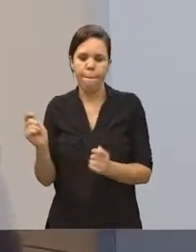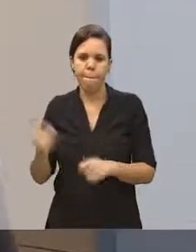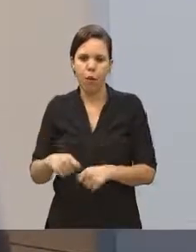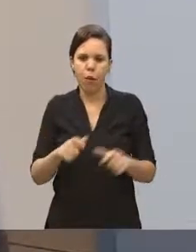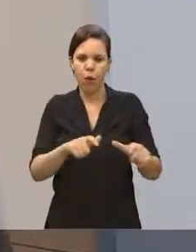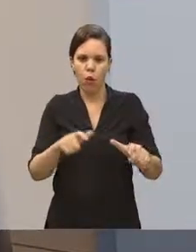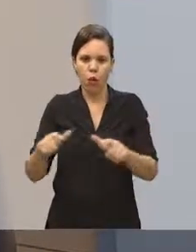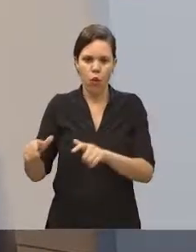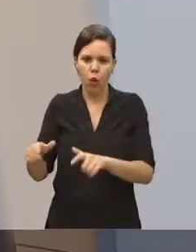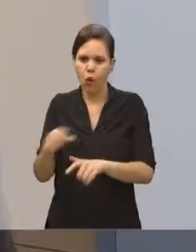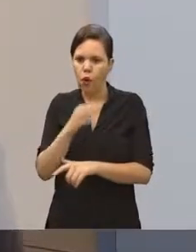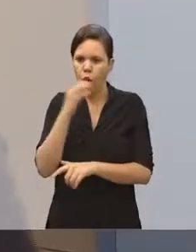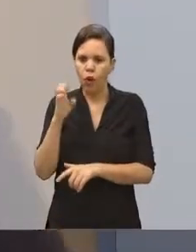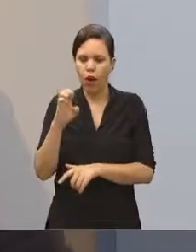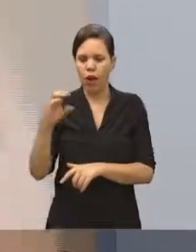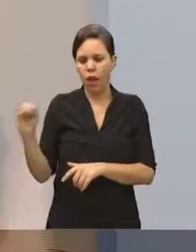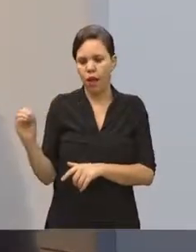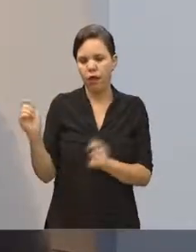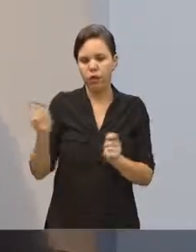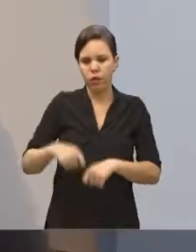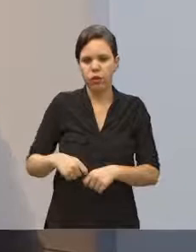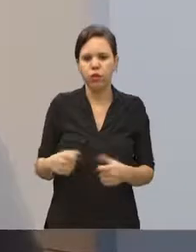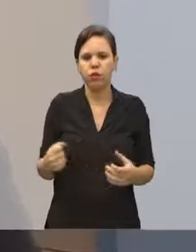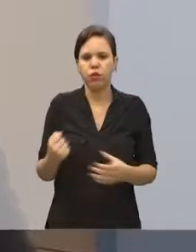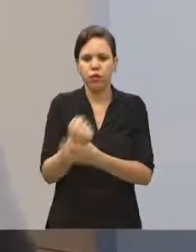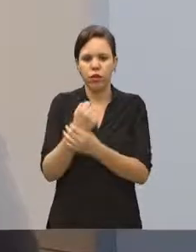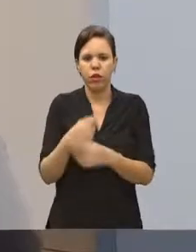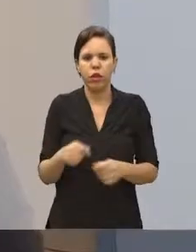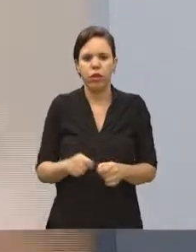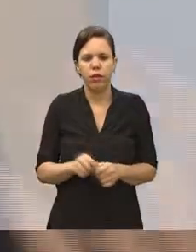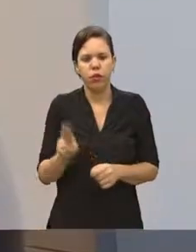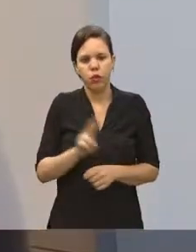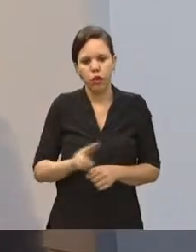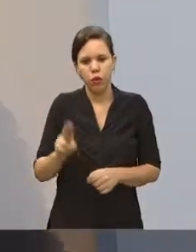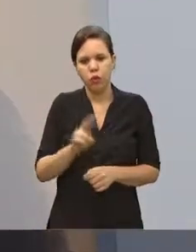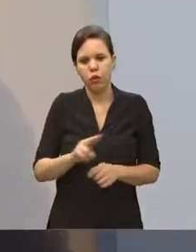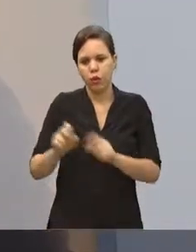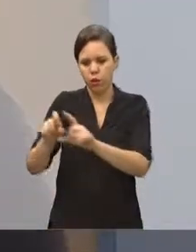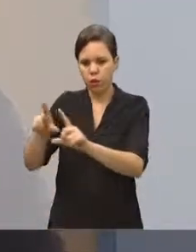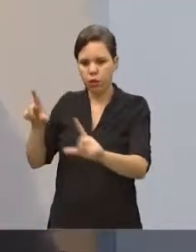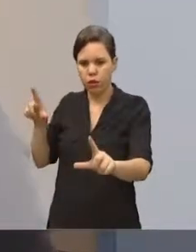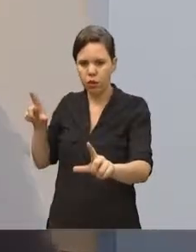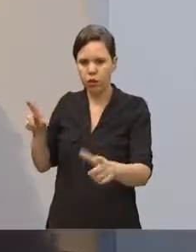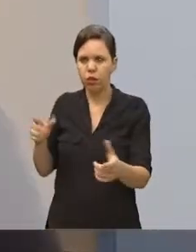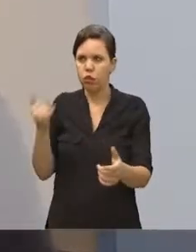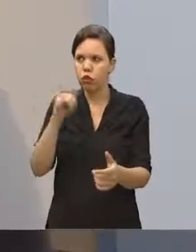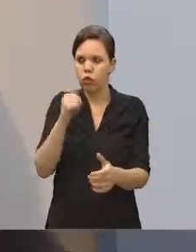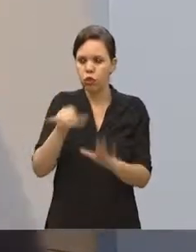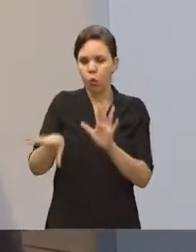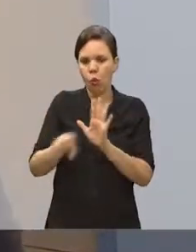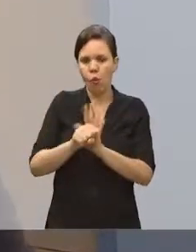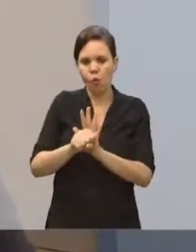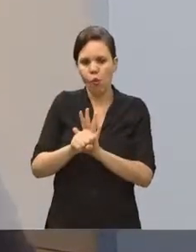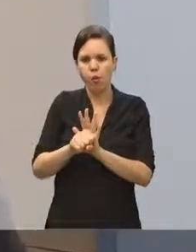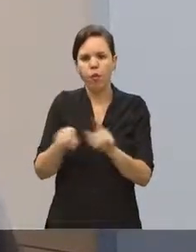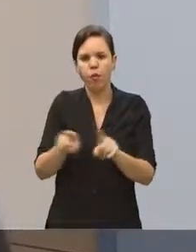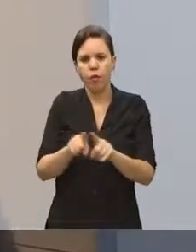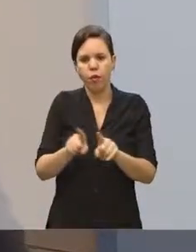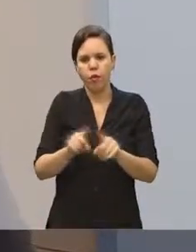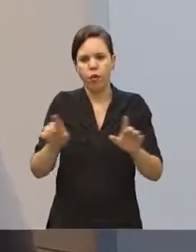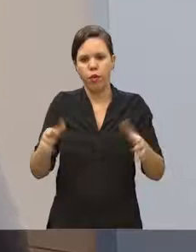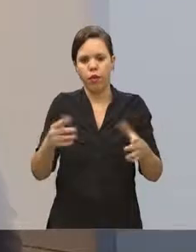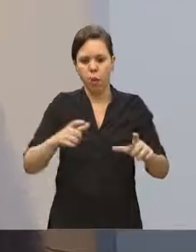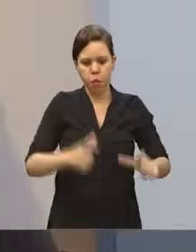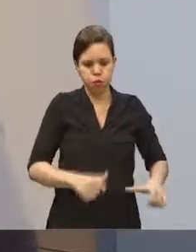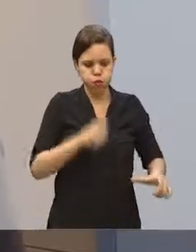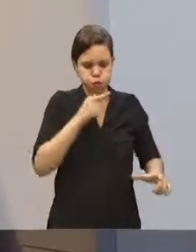célula ecossuficiente, né? Então, a gente tem utilização de painéis solares para gerar energia, cisterna para recolher